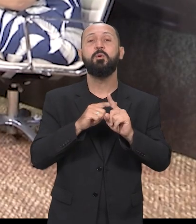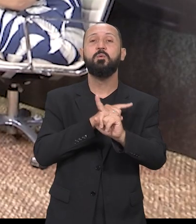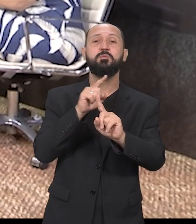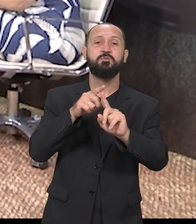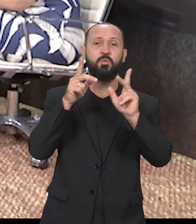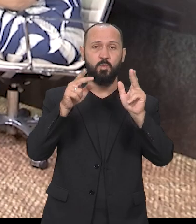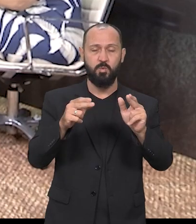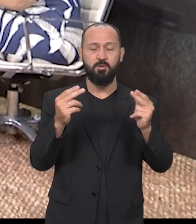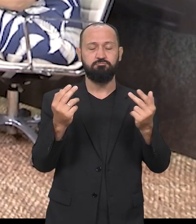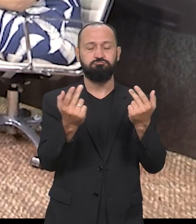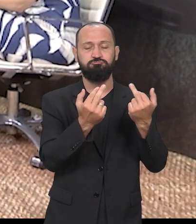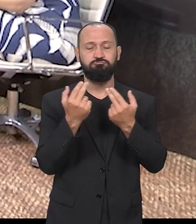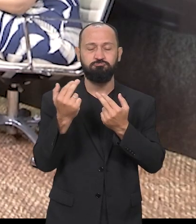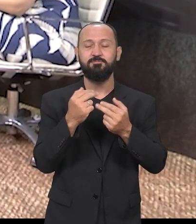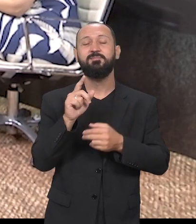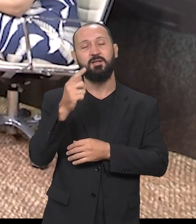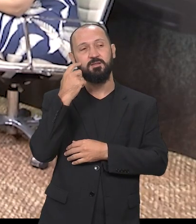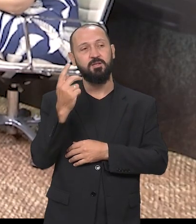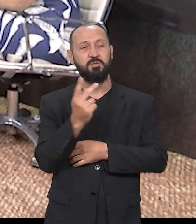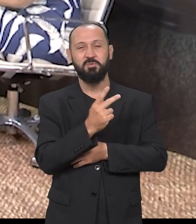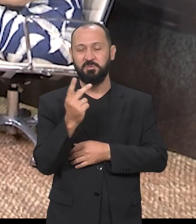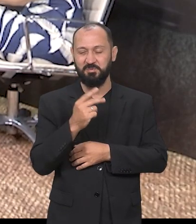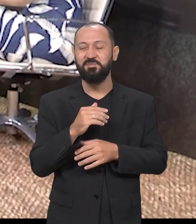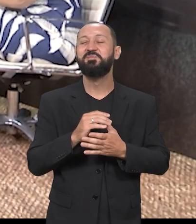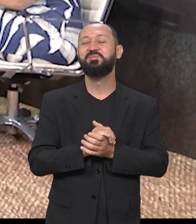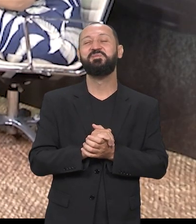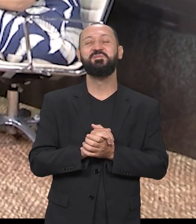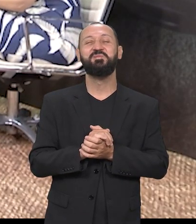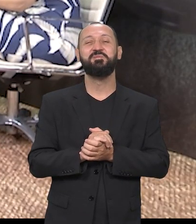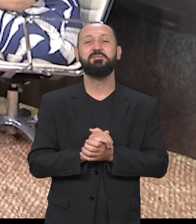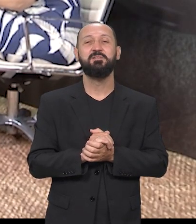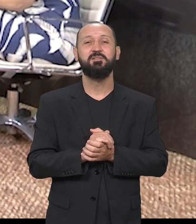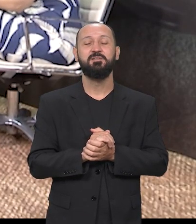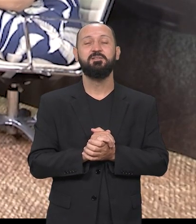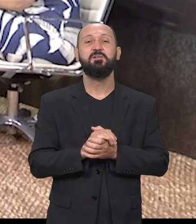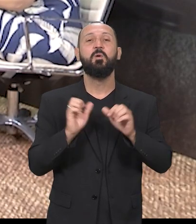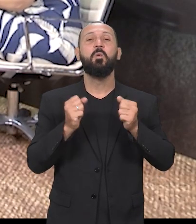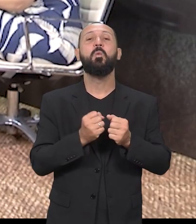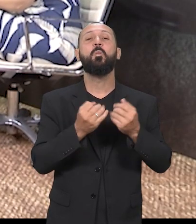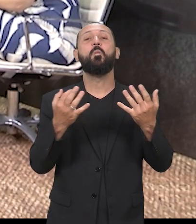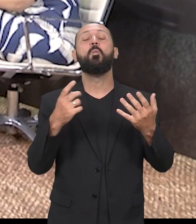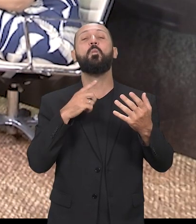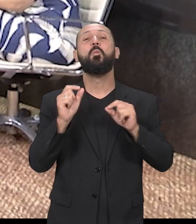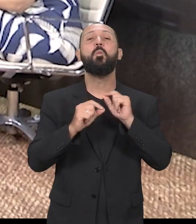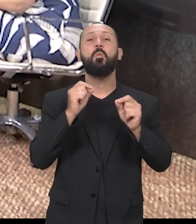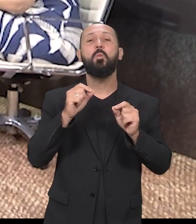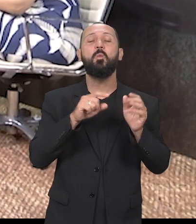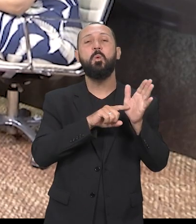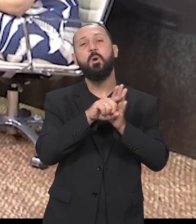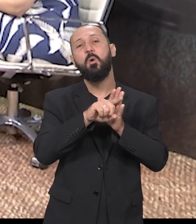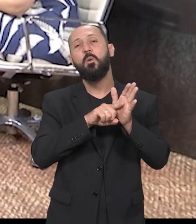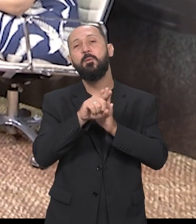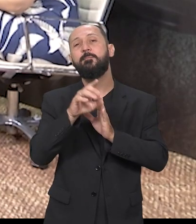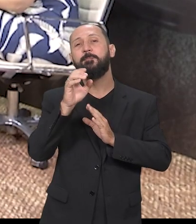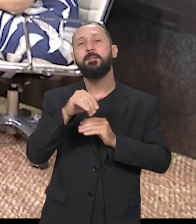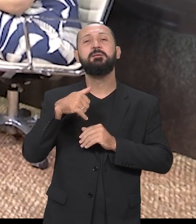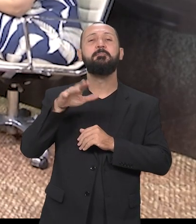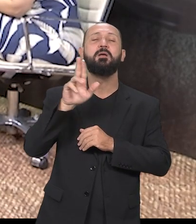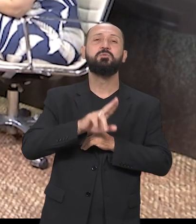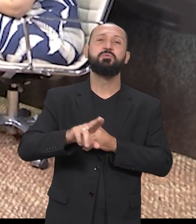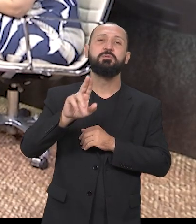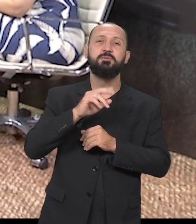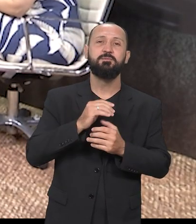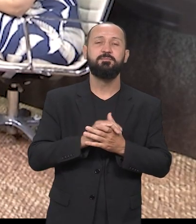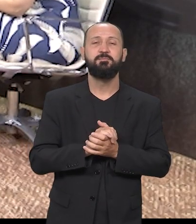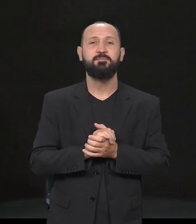objetivo é comum, né? Interesse dos dois, né? E quais são os tipos de perícia criminal mais